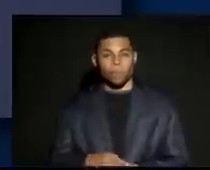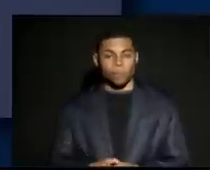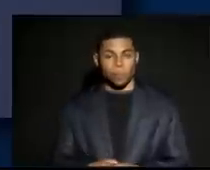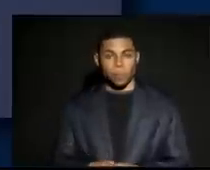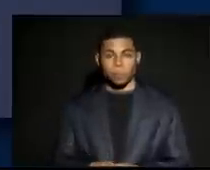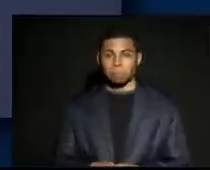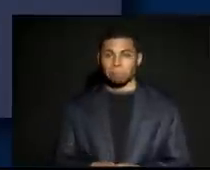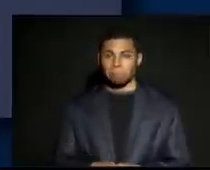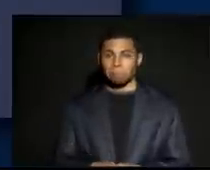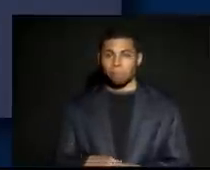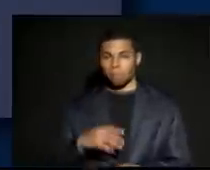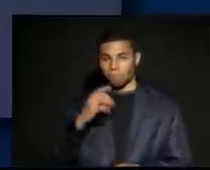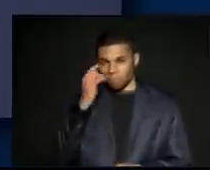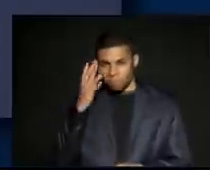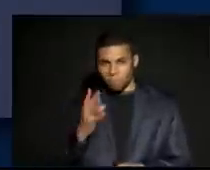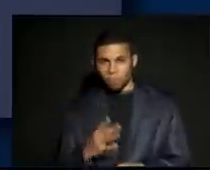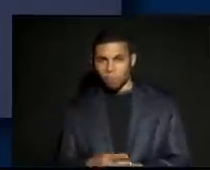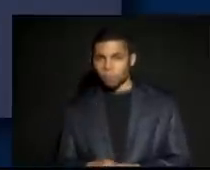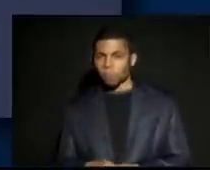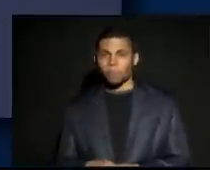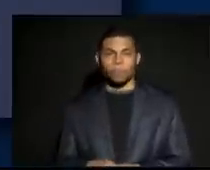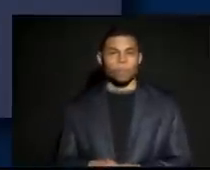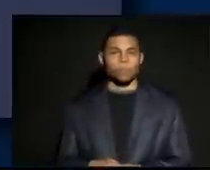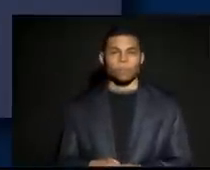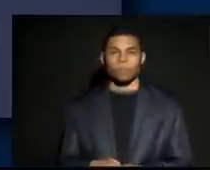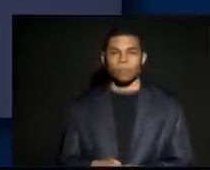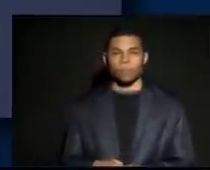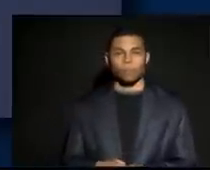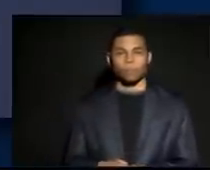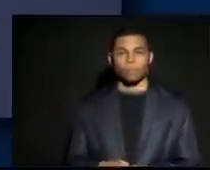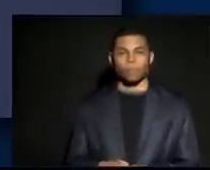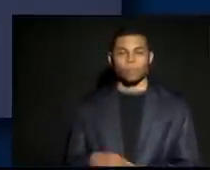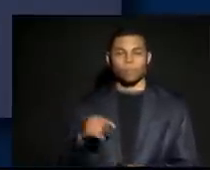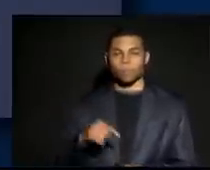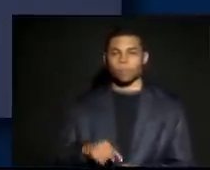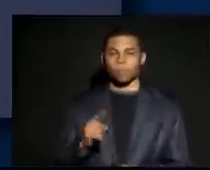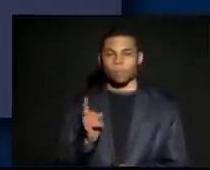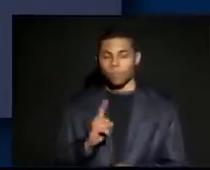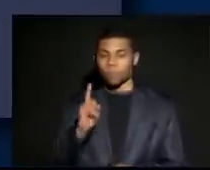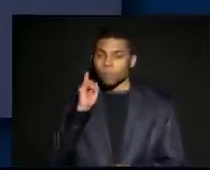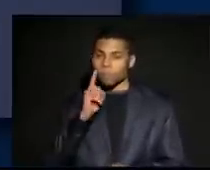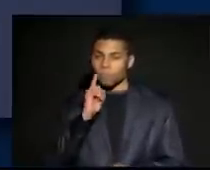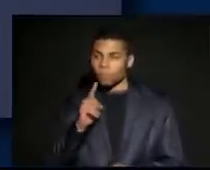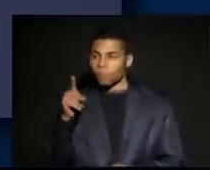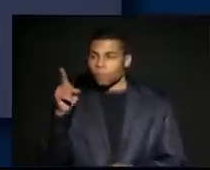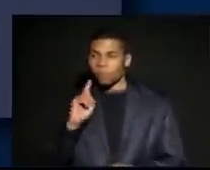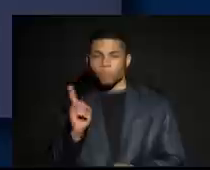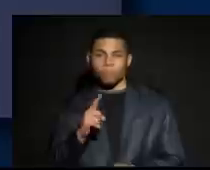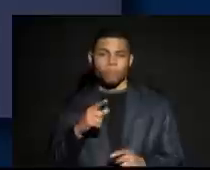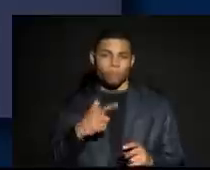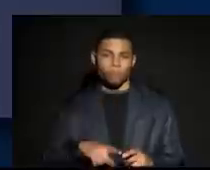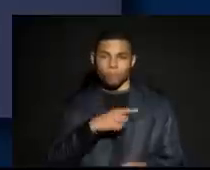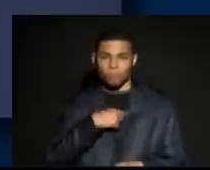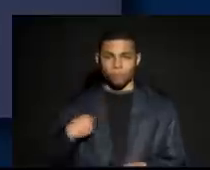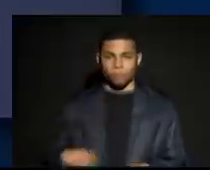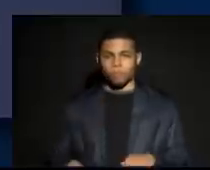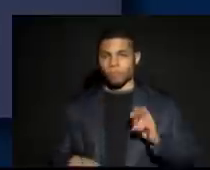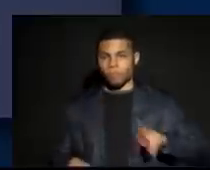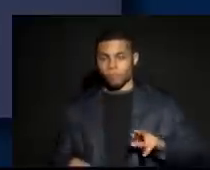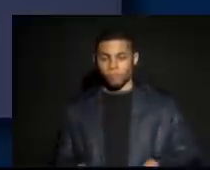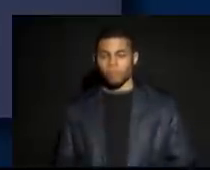hora eu acho que as coisas não são tão planejados assim aqui certamente não nos Estados Unidos também não ele também na China não são